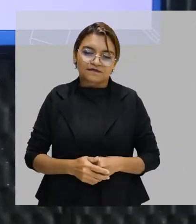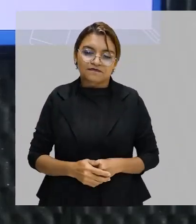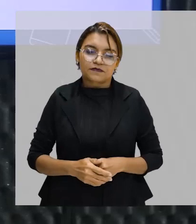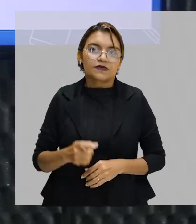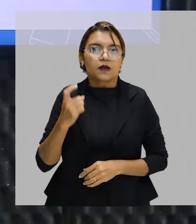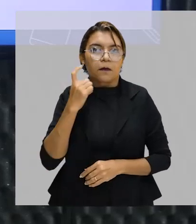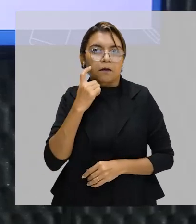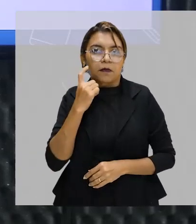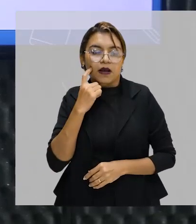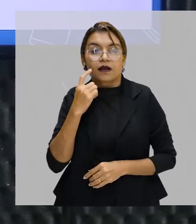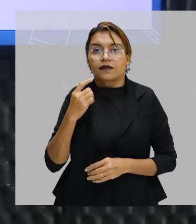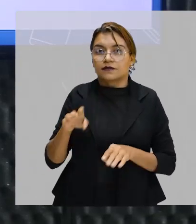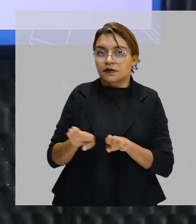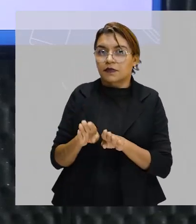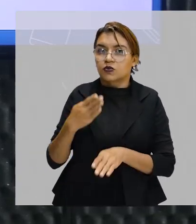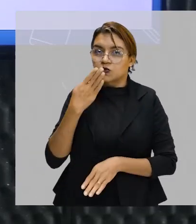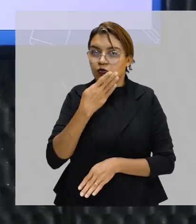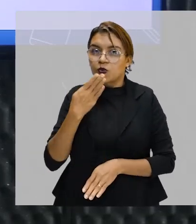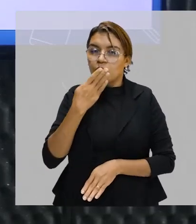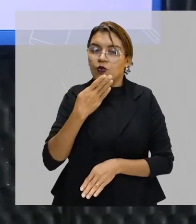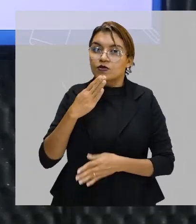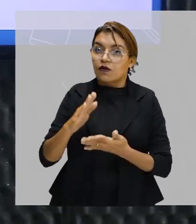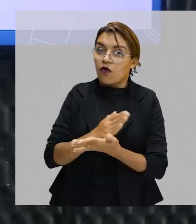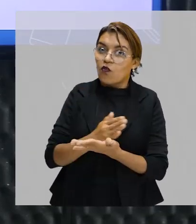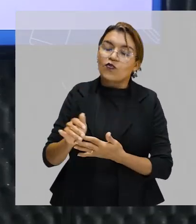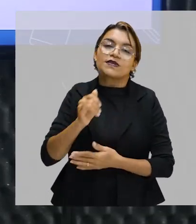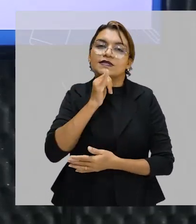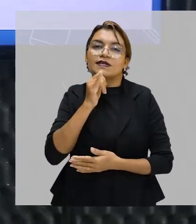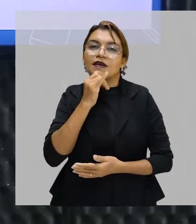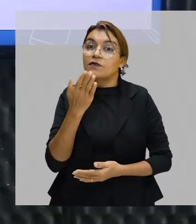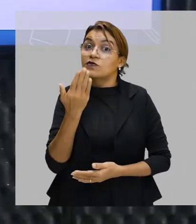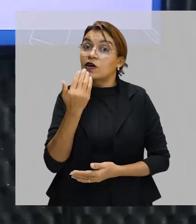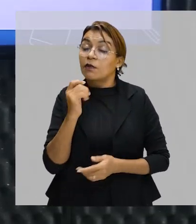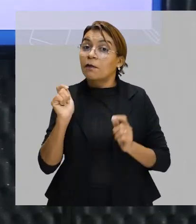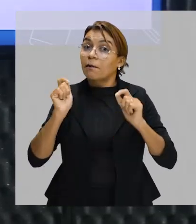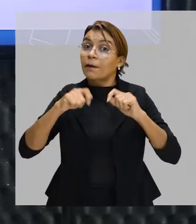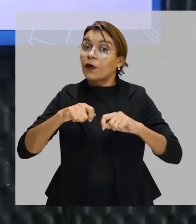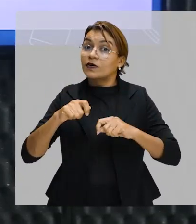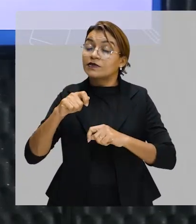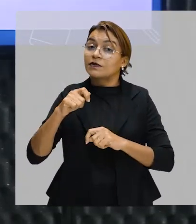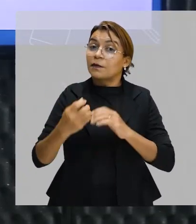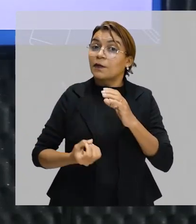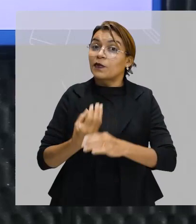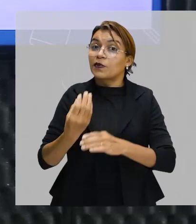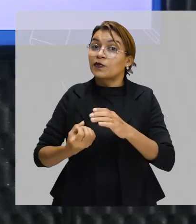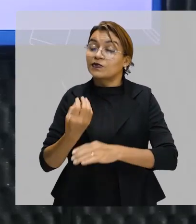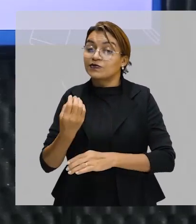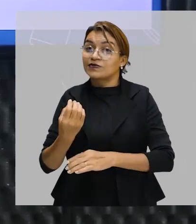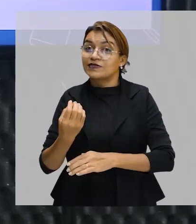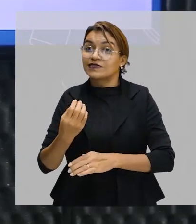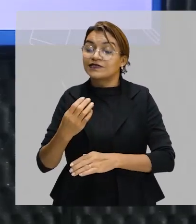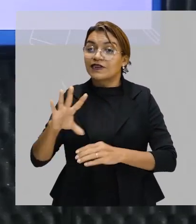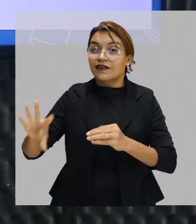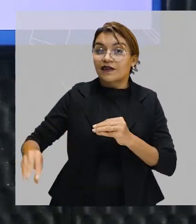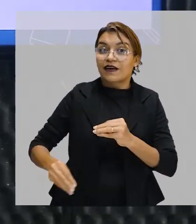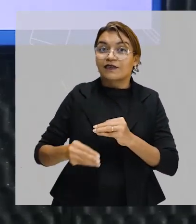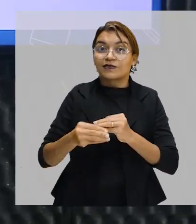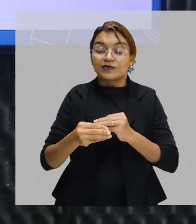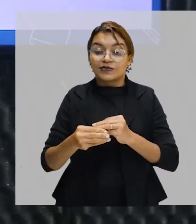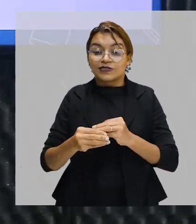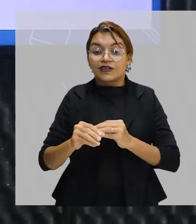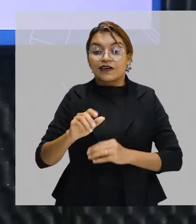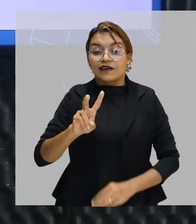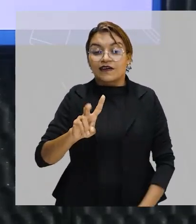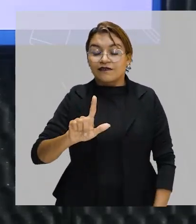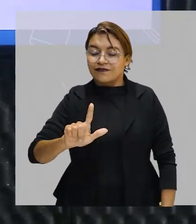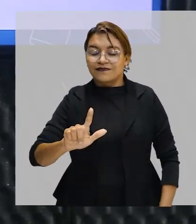Balas e doces são apenas alguns exemplos de alimentos que são produzidos com a adição de flavorizantes. Então,